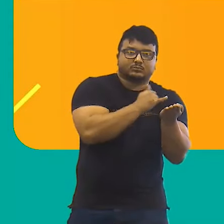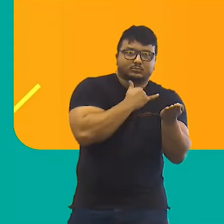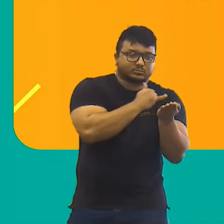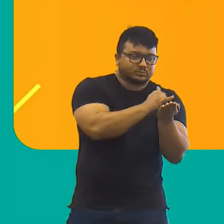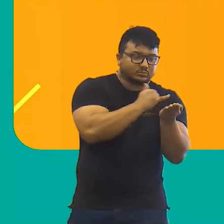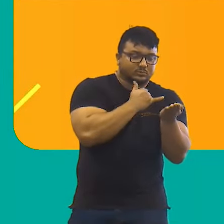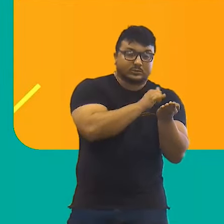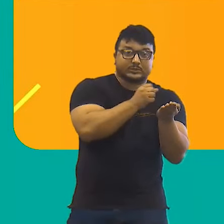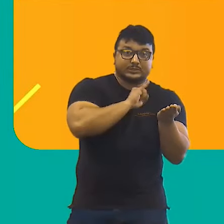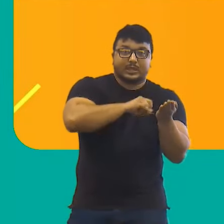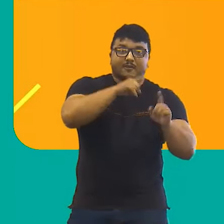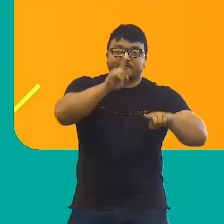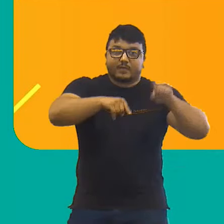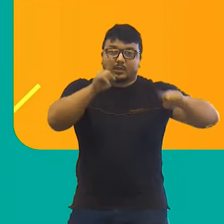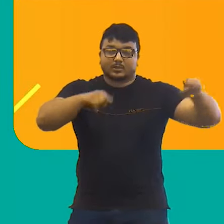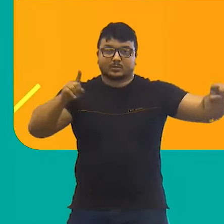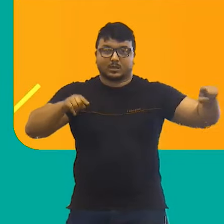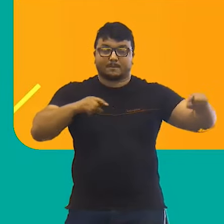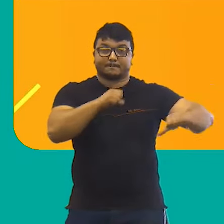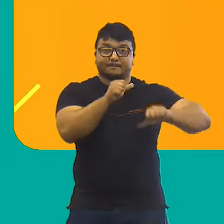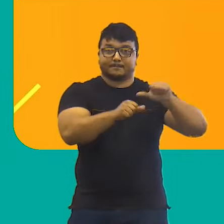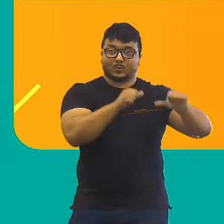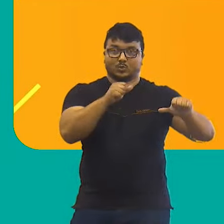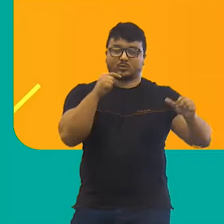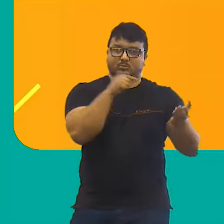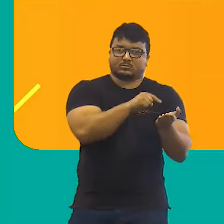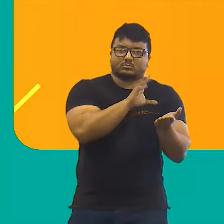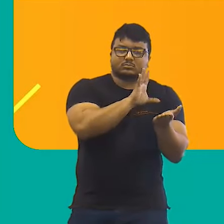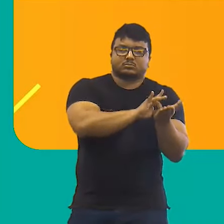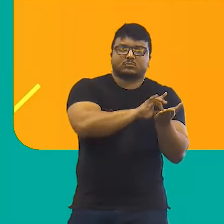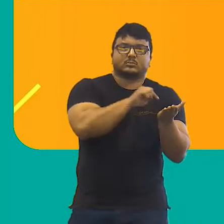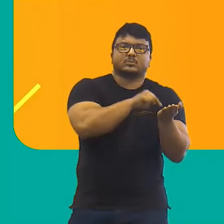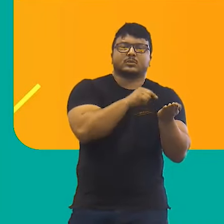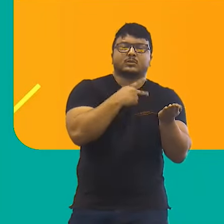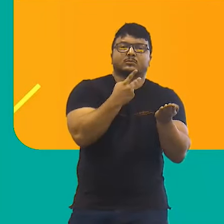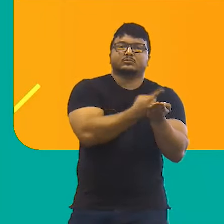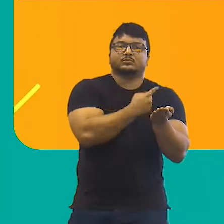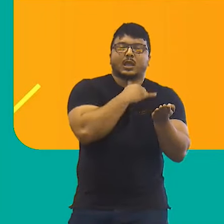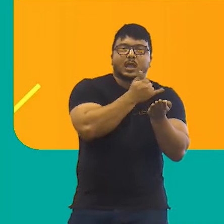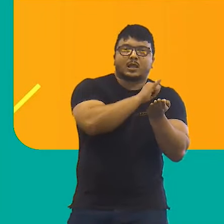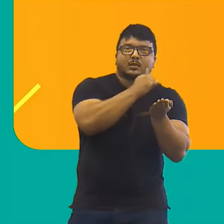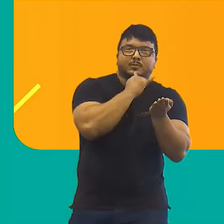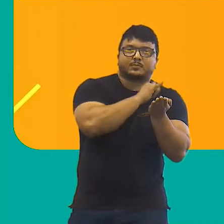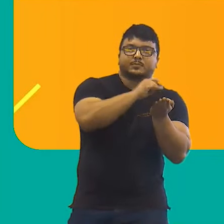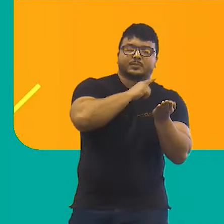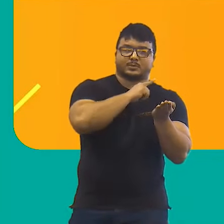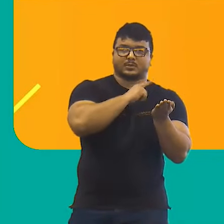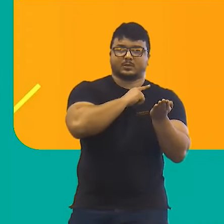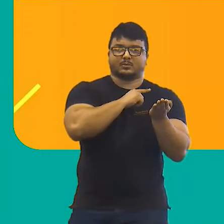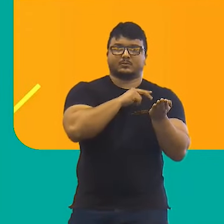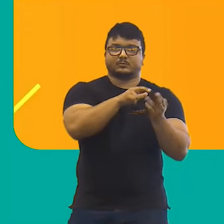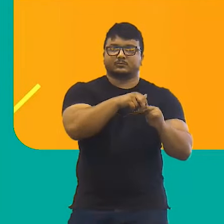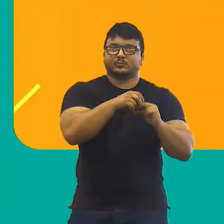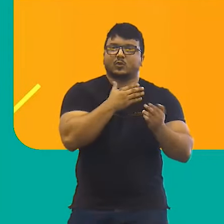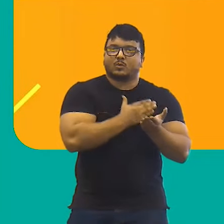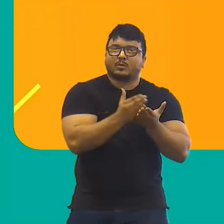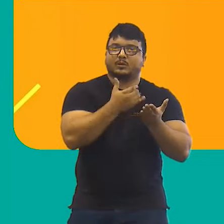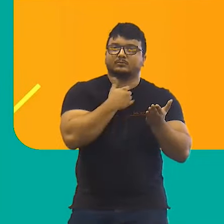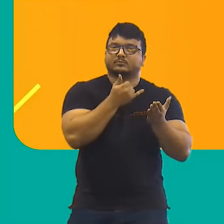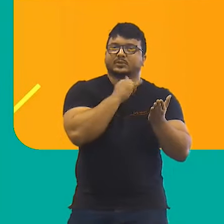se eu variar o campo magnético ali, surge corrente na espira. Eu começo a carregar a